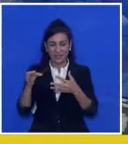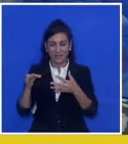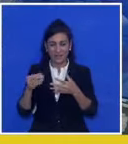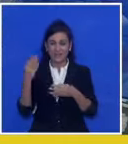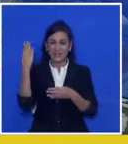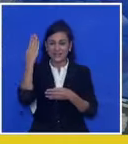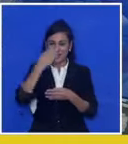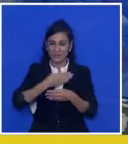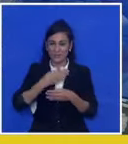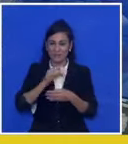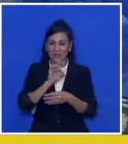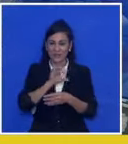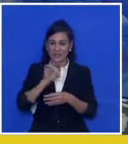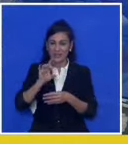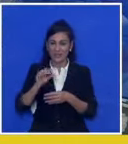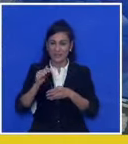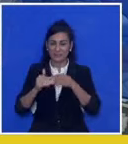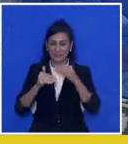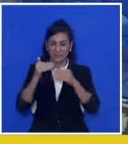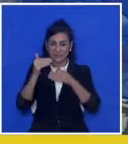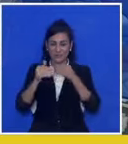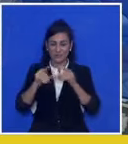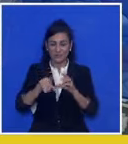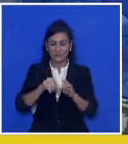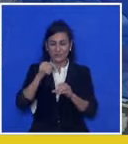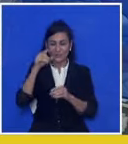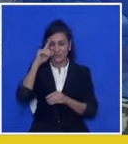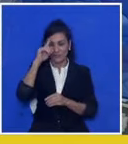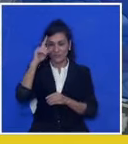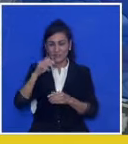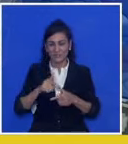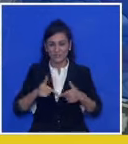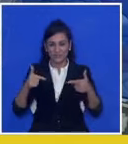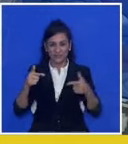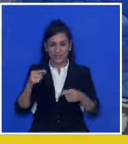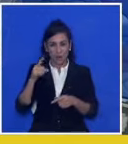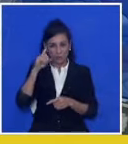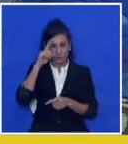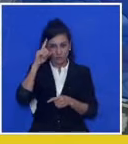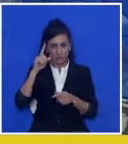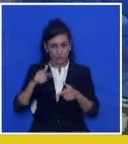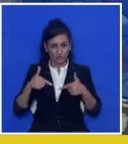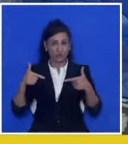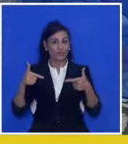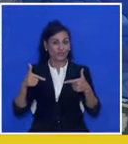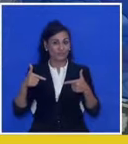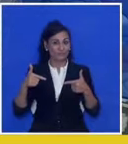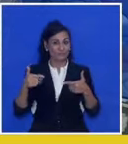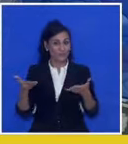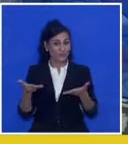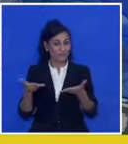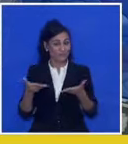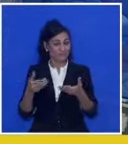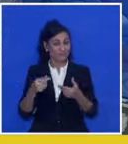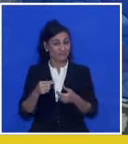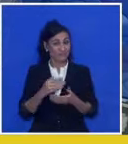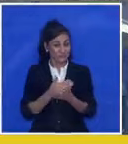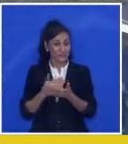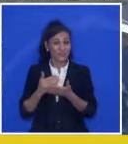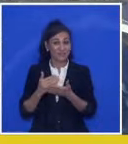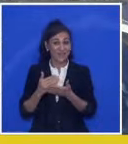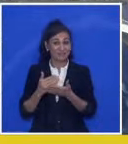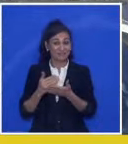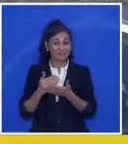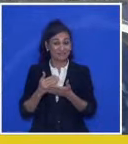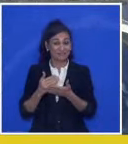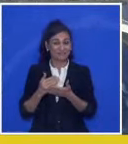validar cada procedimento desse sorteio do dia de sorte. Será que hoje é o seu dia de sorte? Vamos começar?